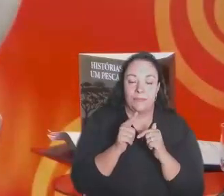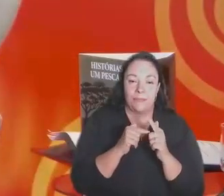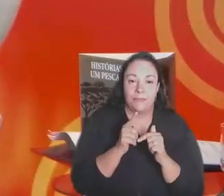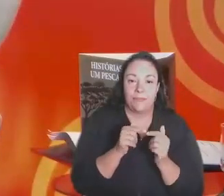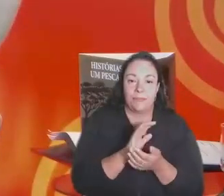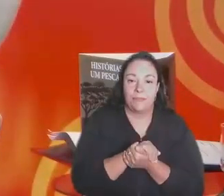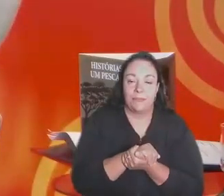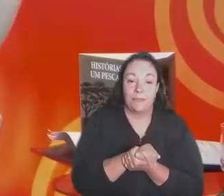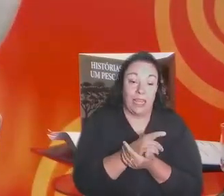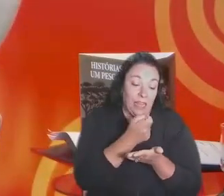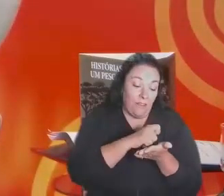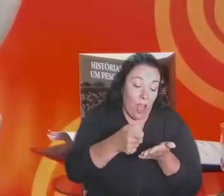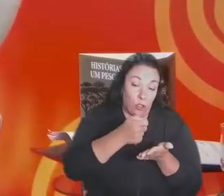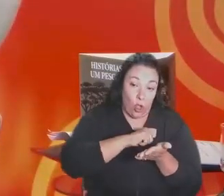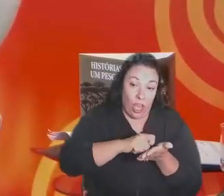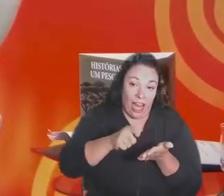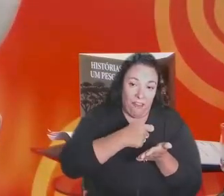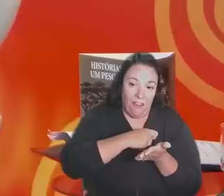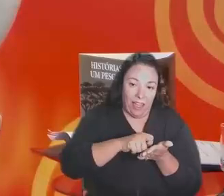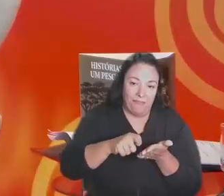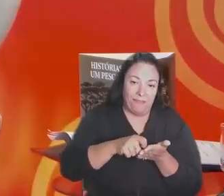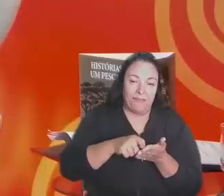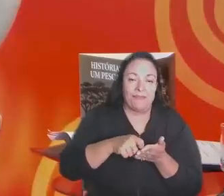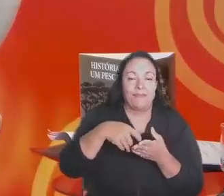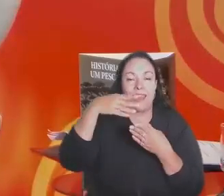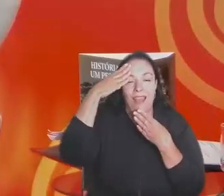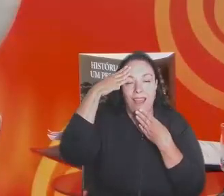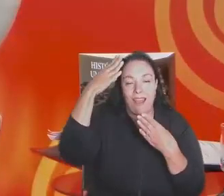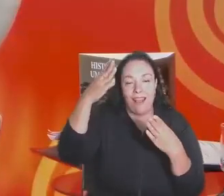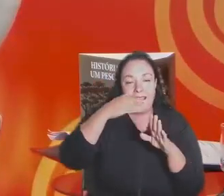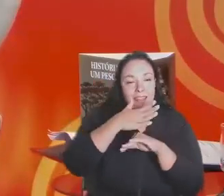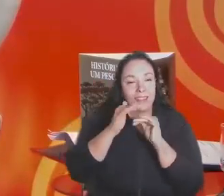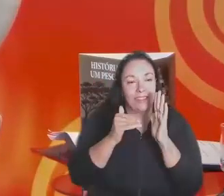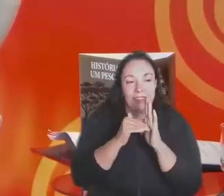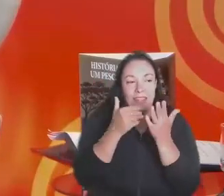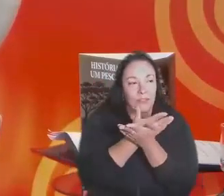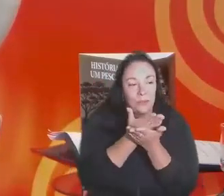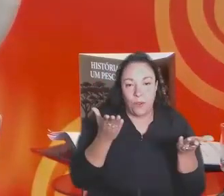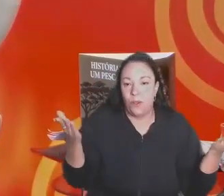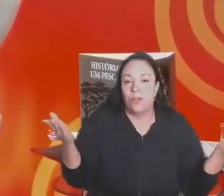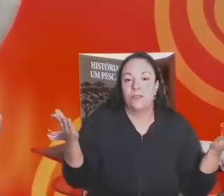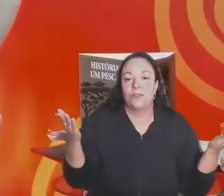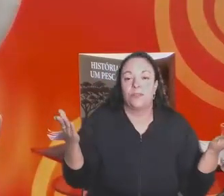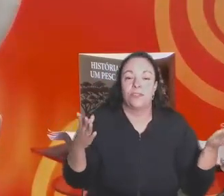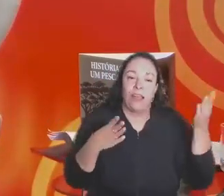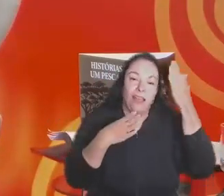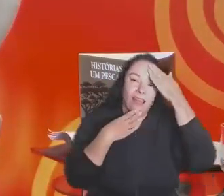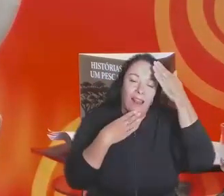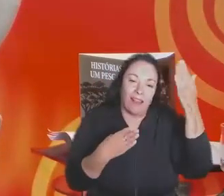ele vai autografar. Agradeço a presença de todos, agradeço a